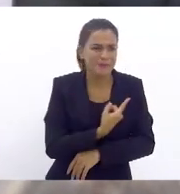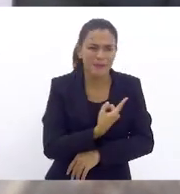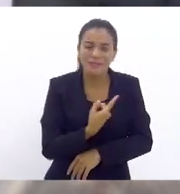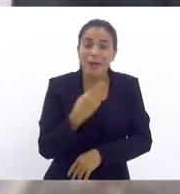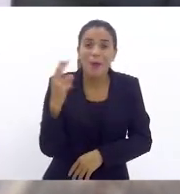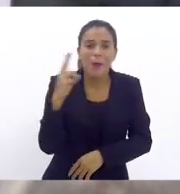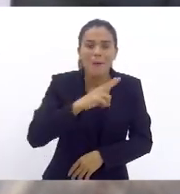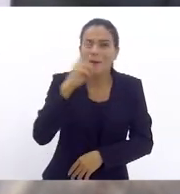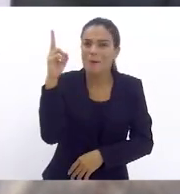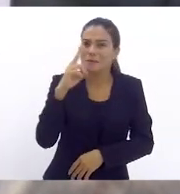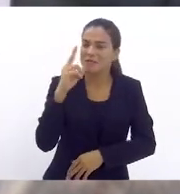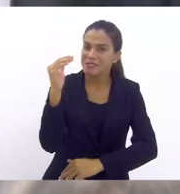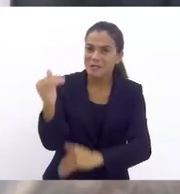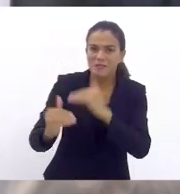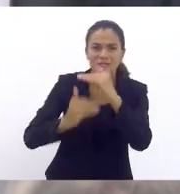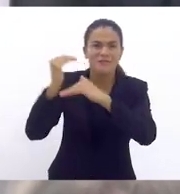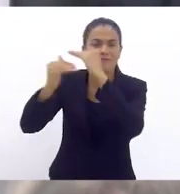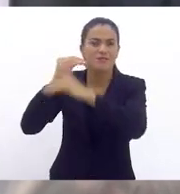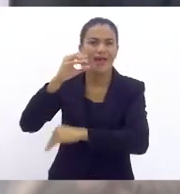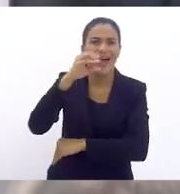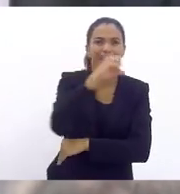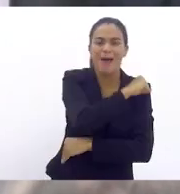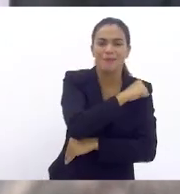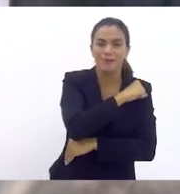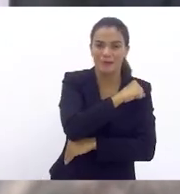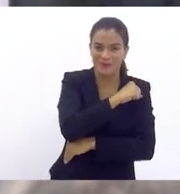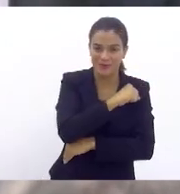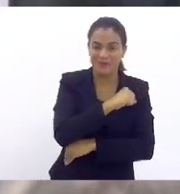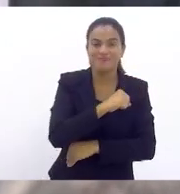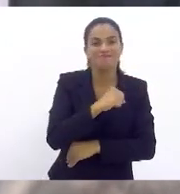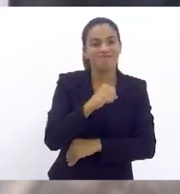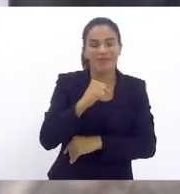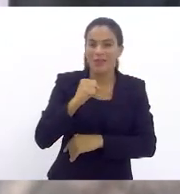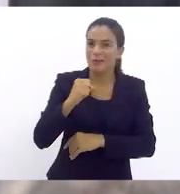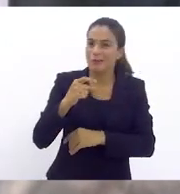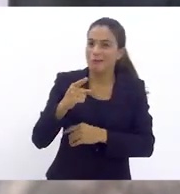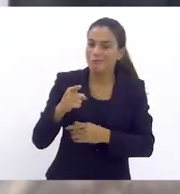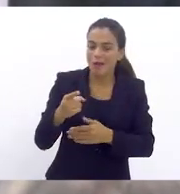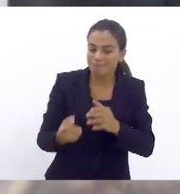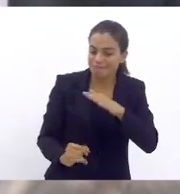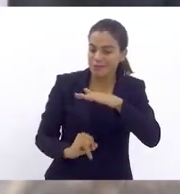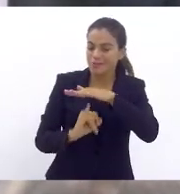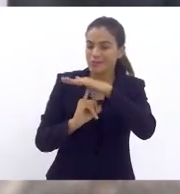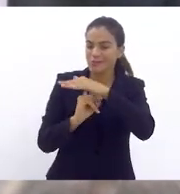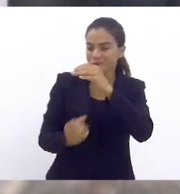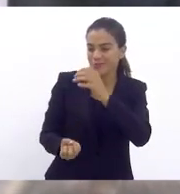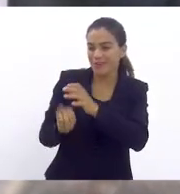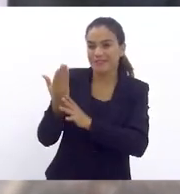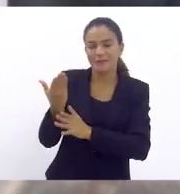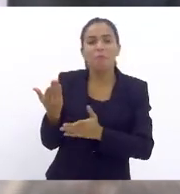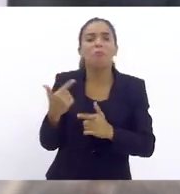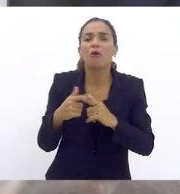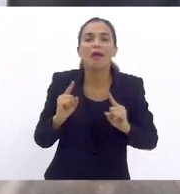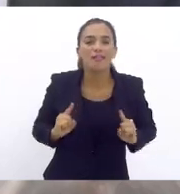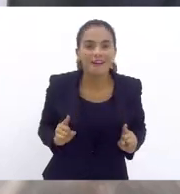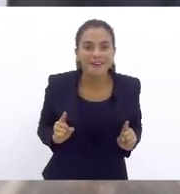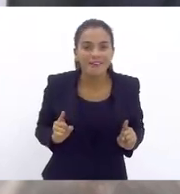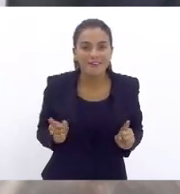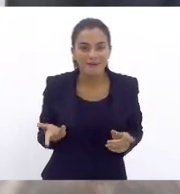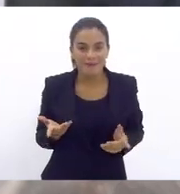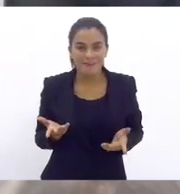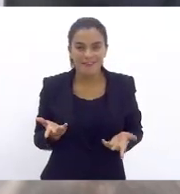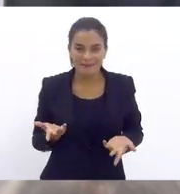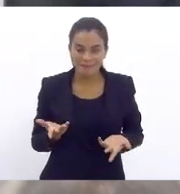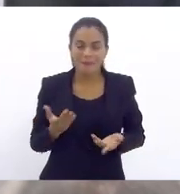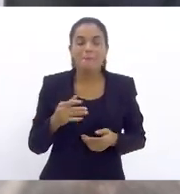A Urgência de nós avançarmos com mais rapidez na geração de uma institucionalidade local também porque não né que pode